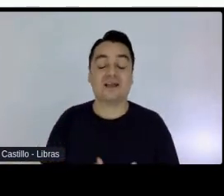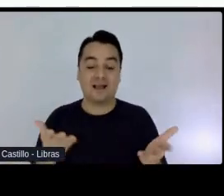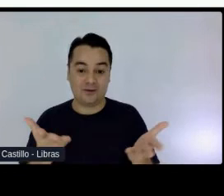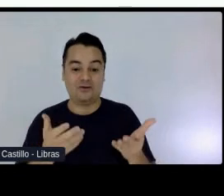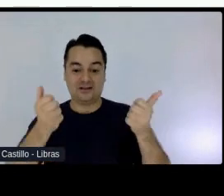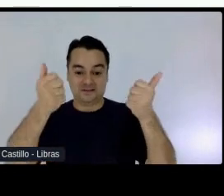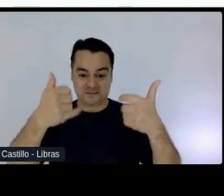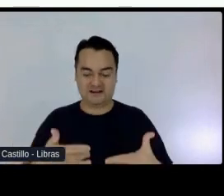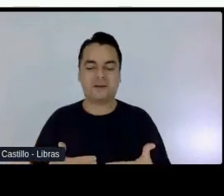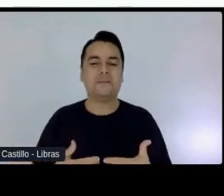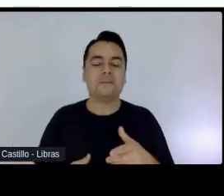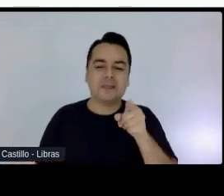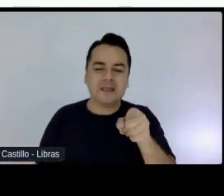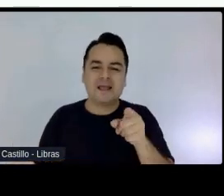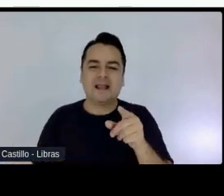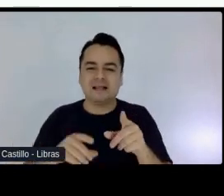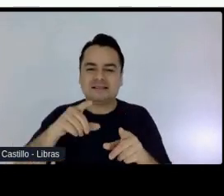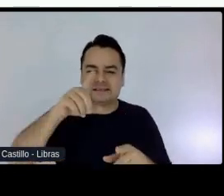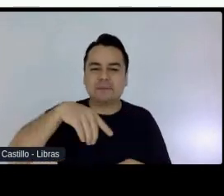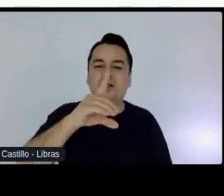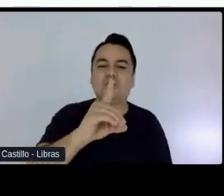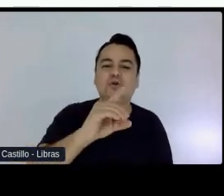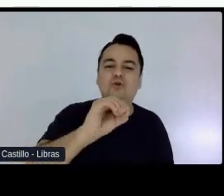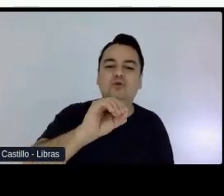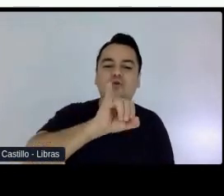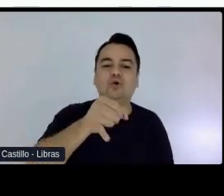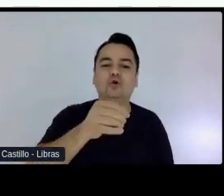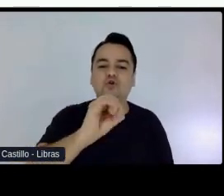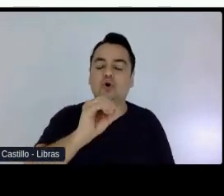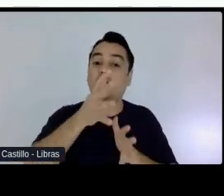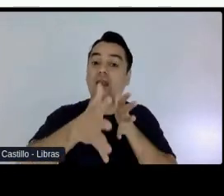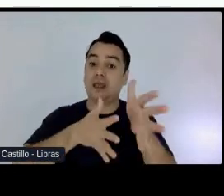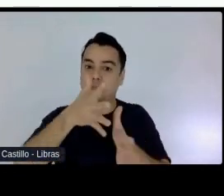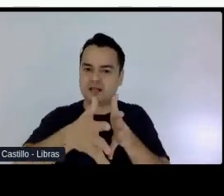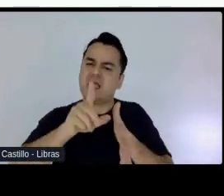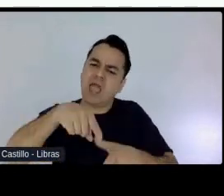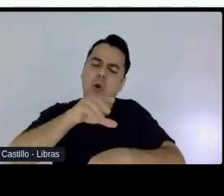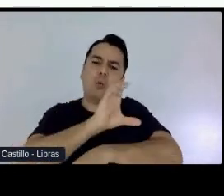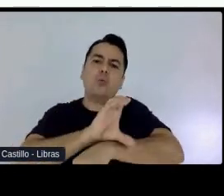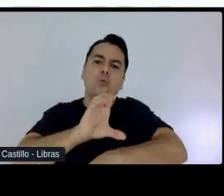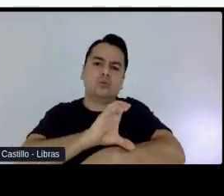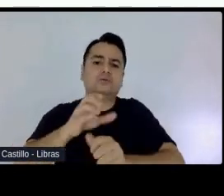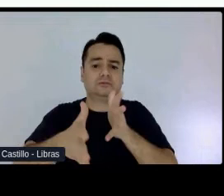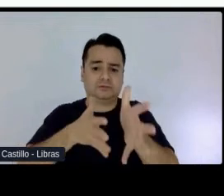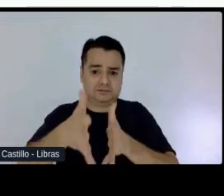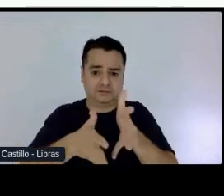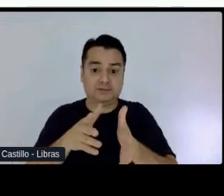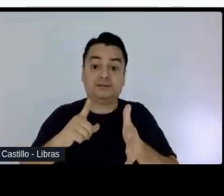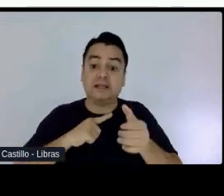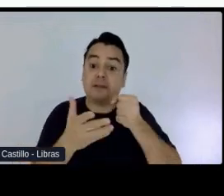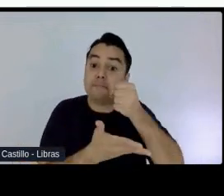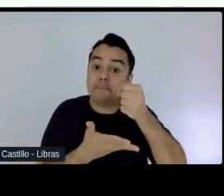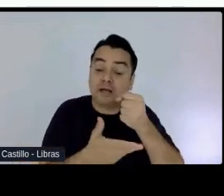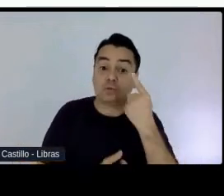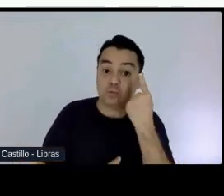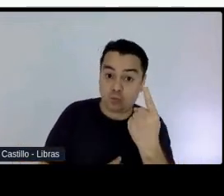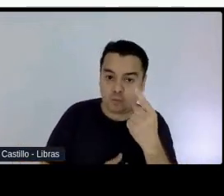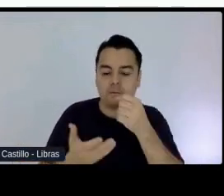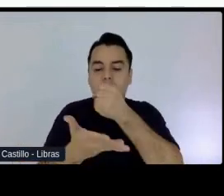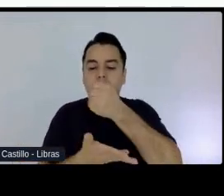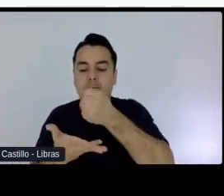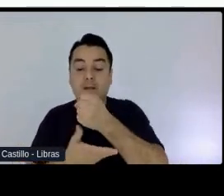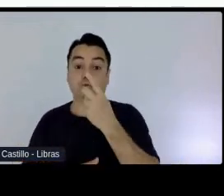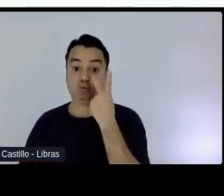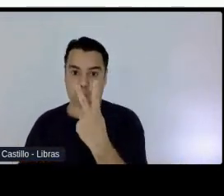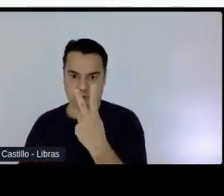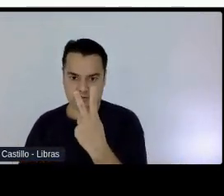pouquinho o Dojo de Libras, né? Que é o nosso curso de Libras. A gente tem o Básico 1 e o Básico 2,